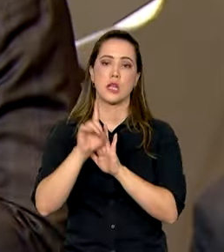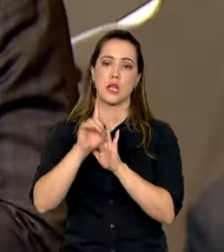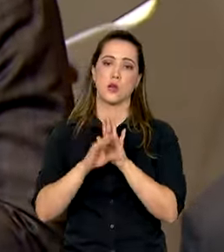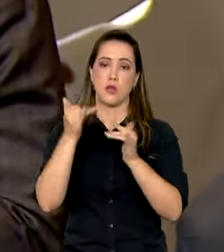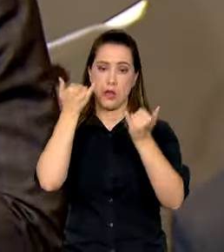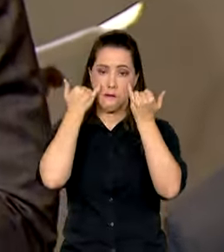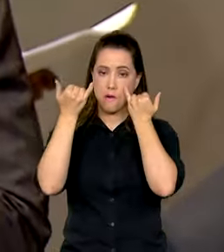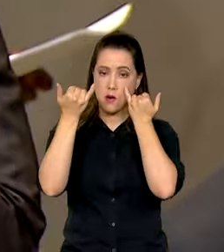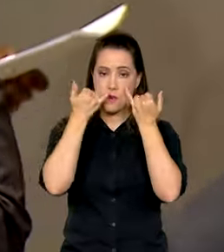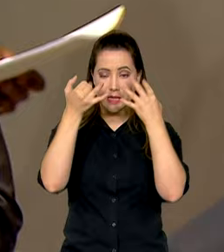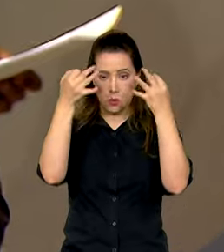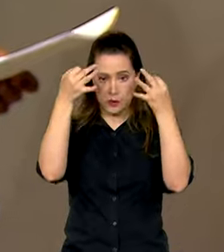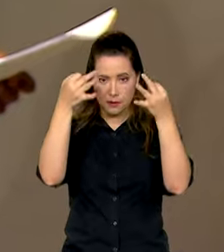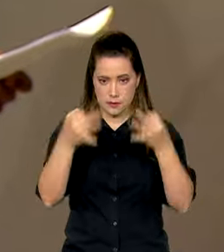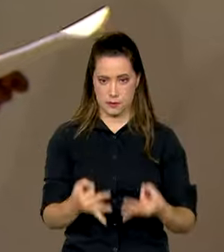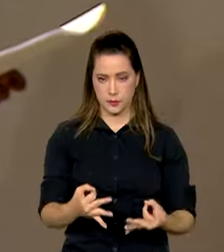informação.